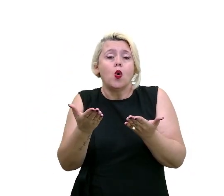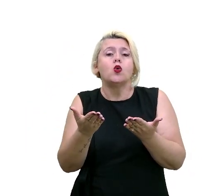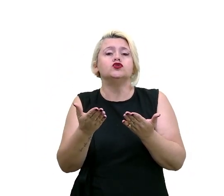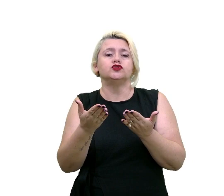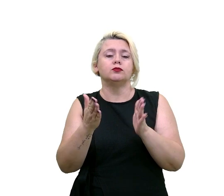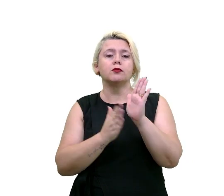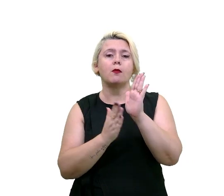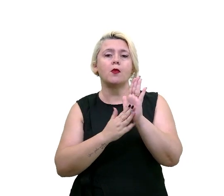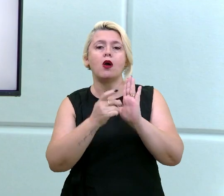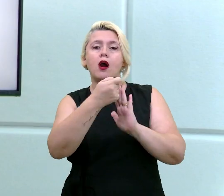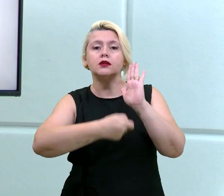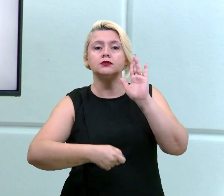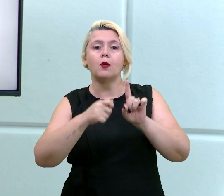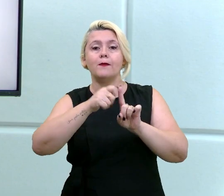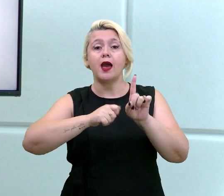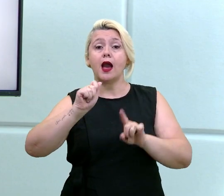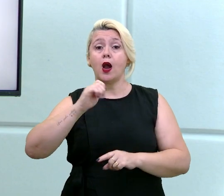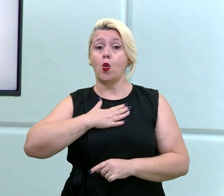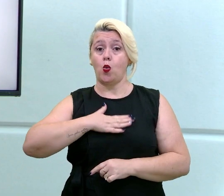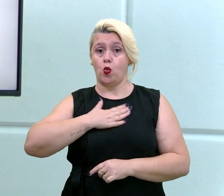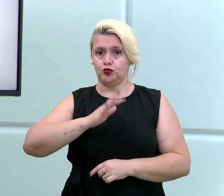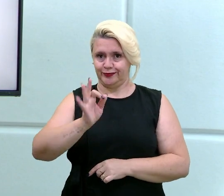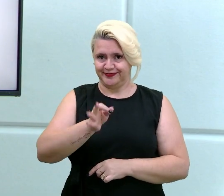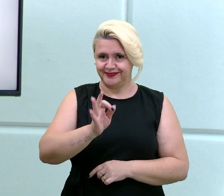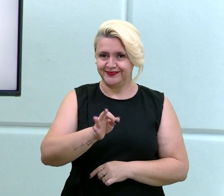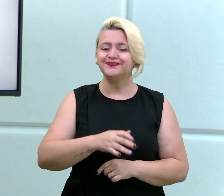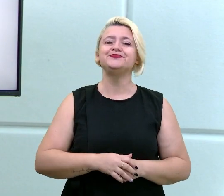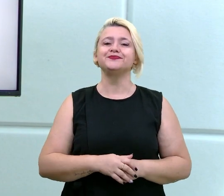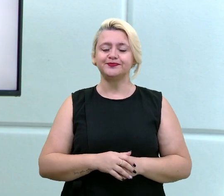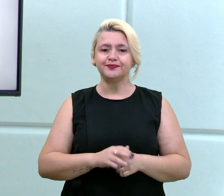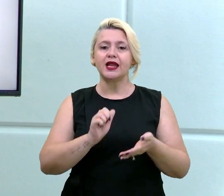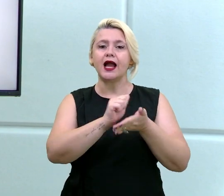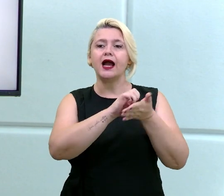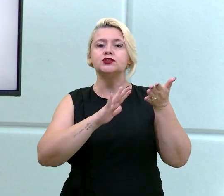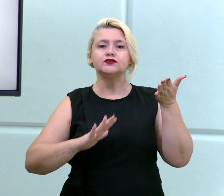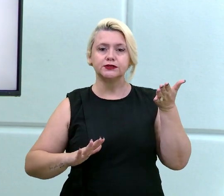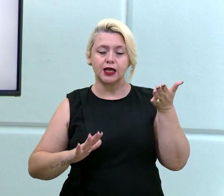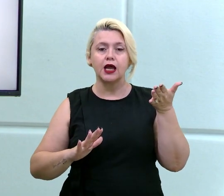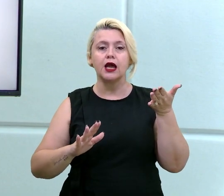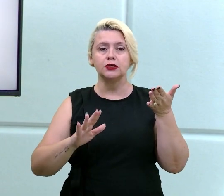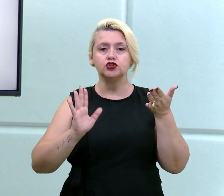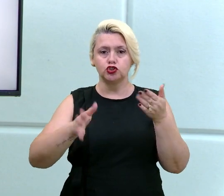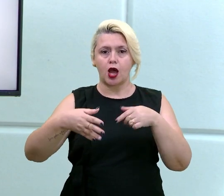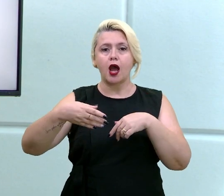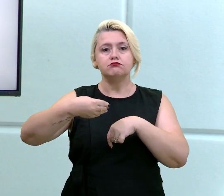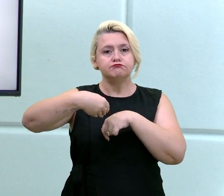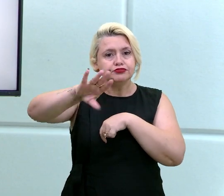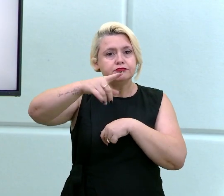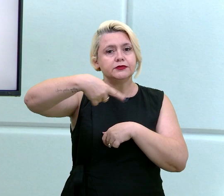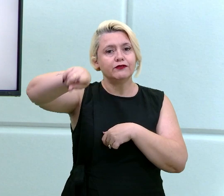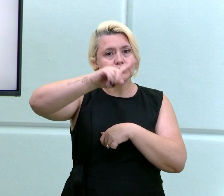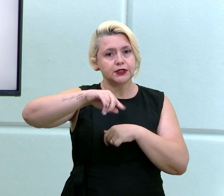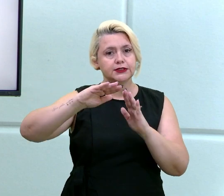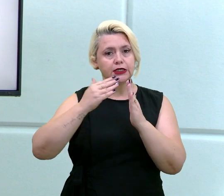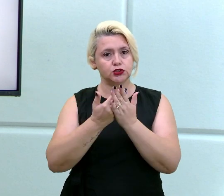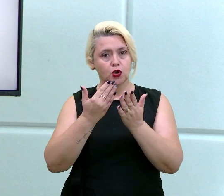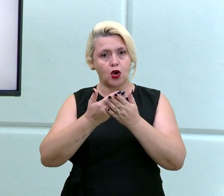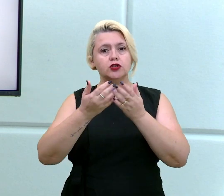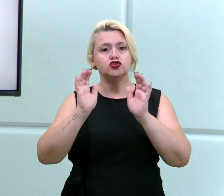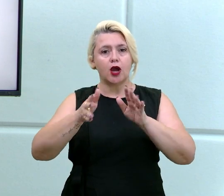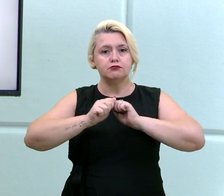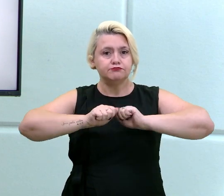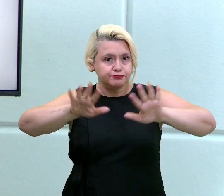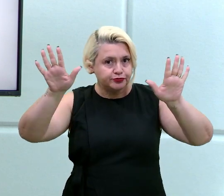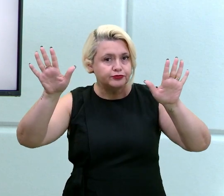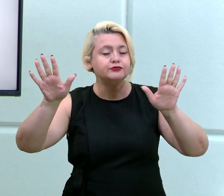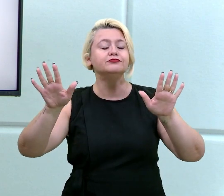de agosto, tá certo? Da atividade que foi aí para a escola, tenho certeza que já está na mão de